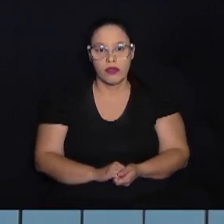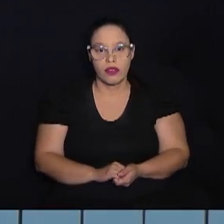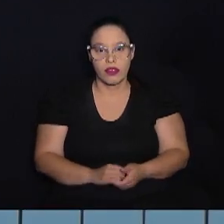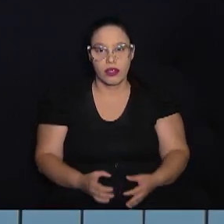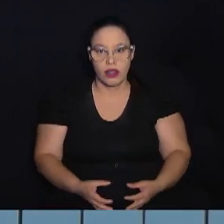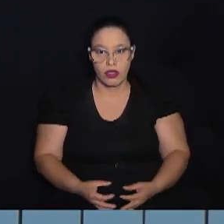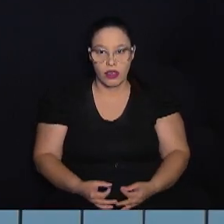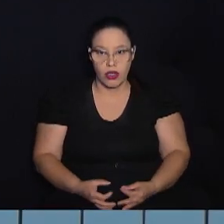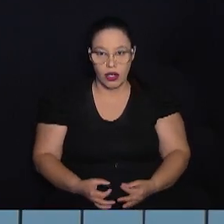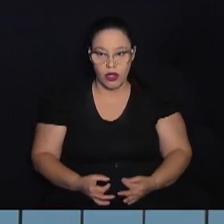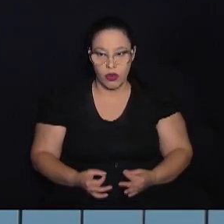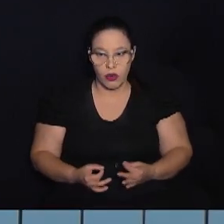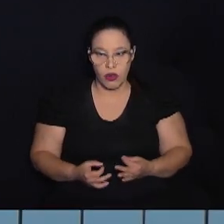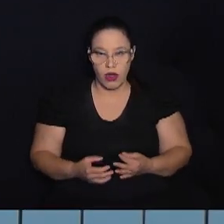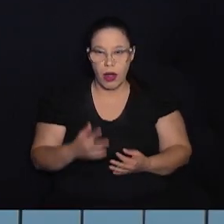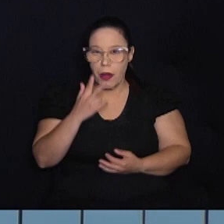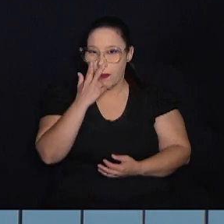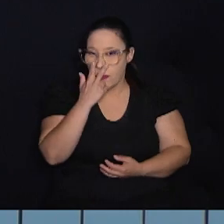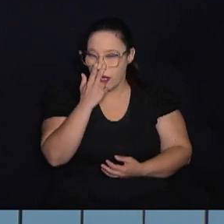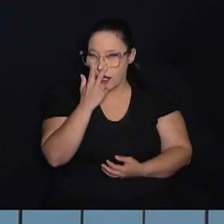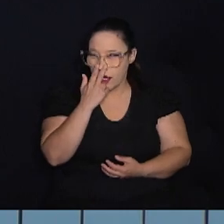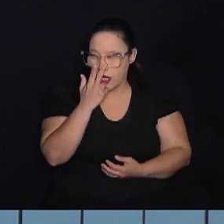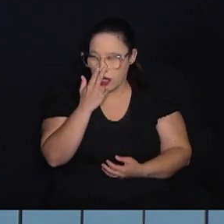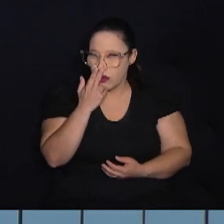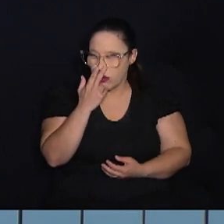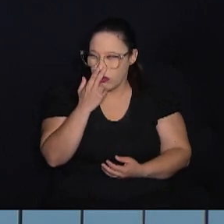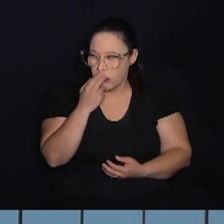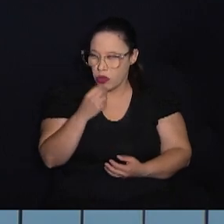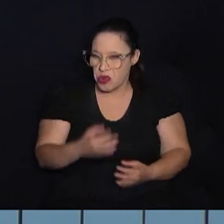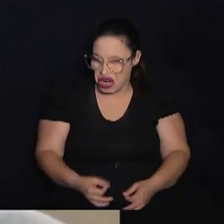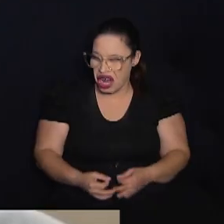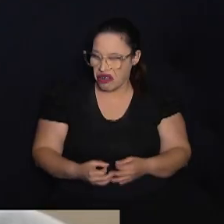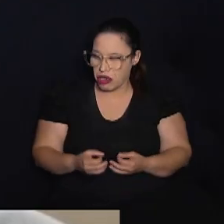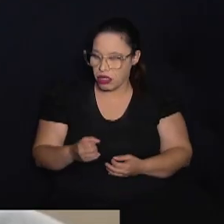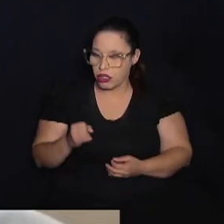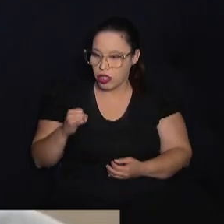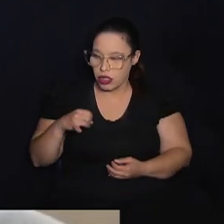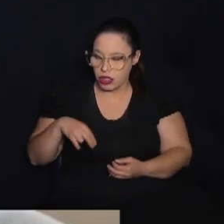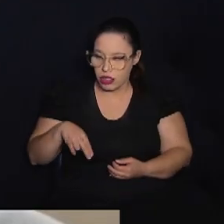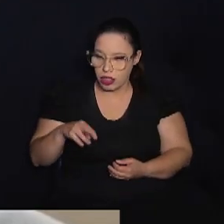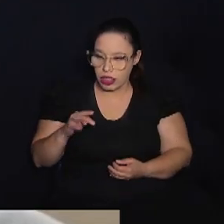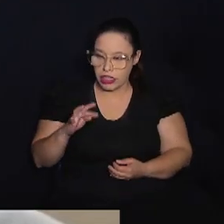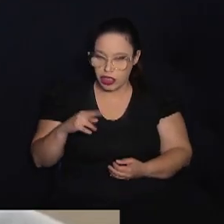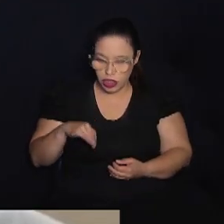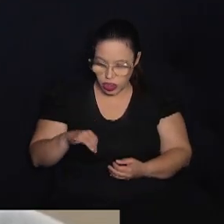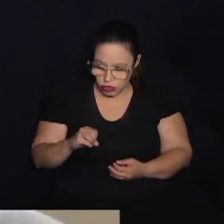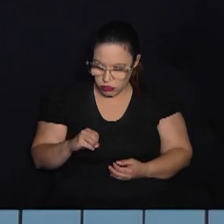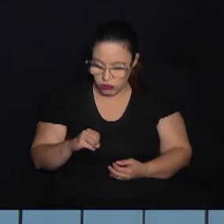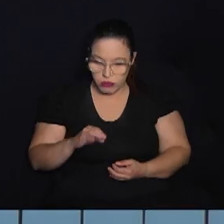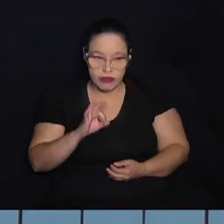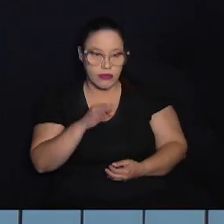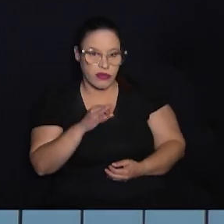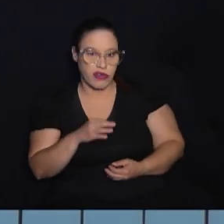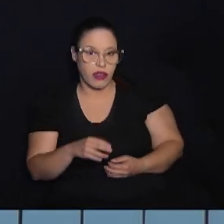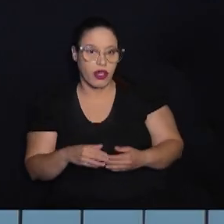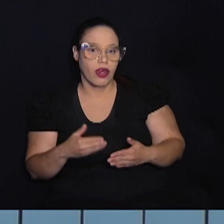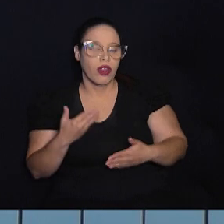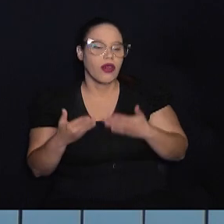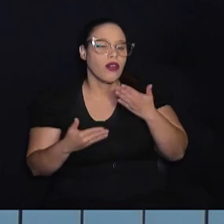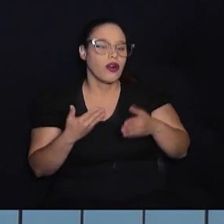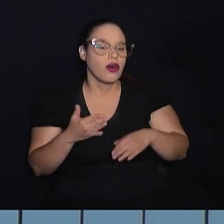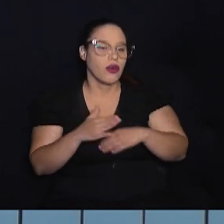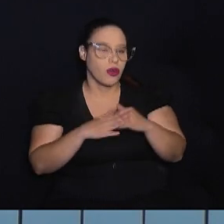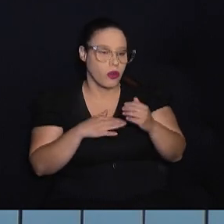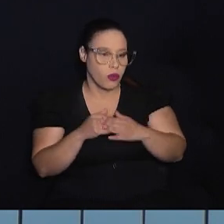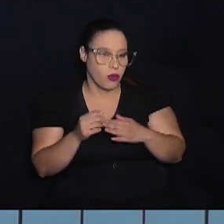de intestino, então, mais ou menos Perfeito. parecido com aquilo. Perfeito, isso mesmo. Reabilitação da pessoa,